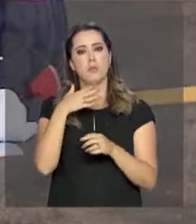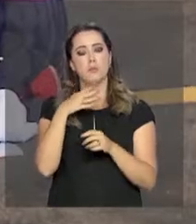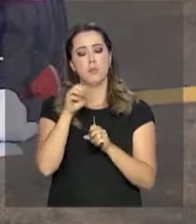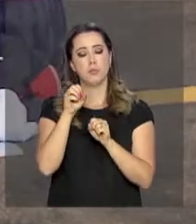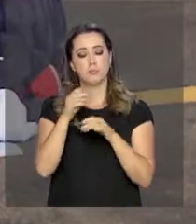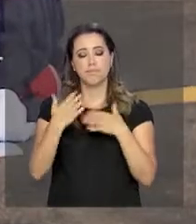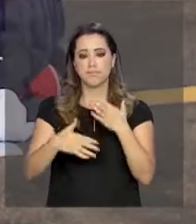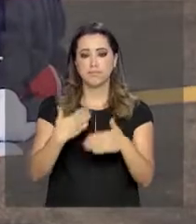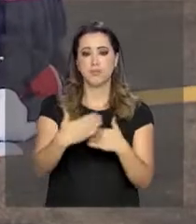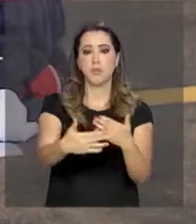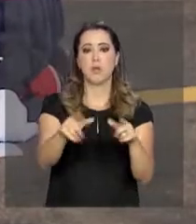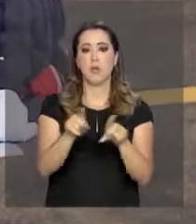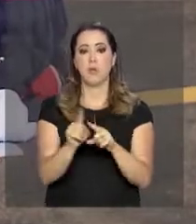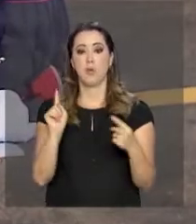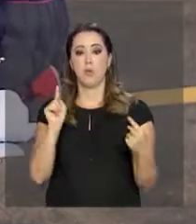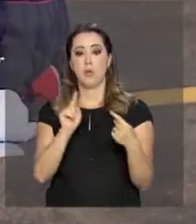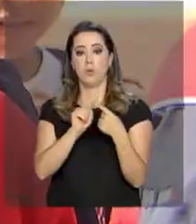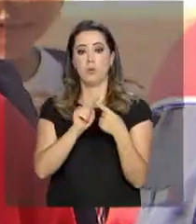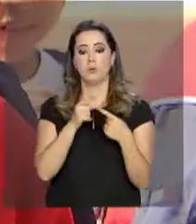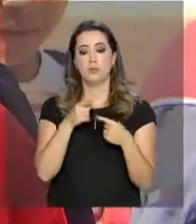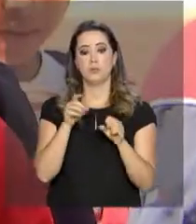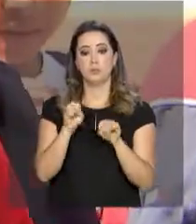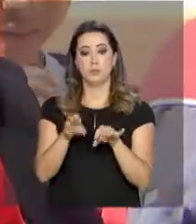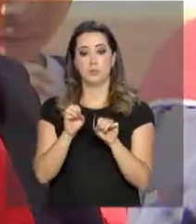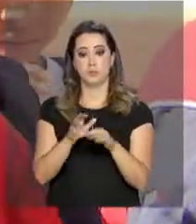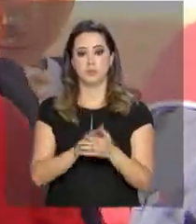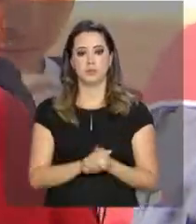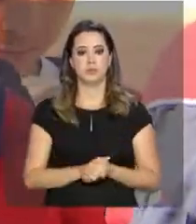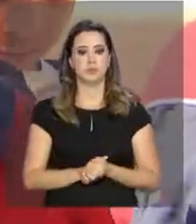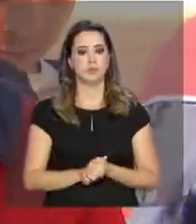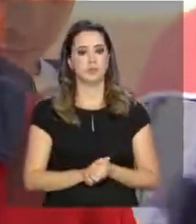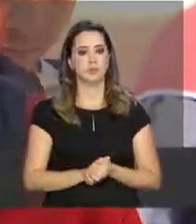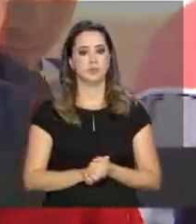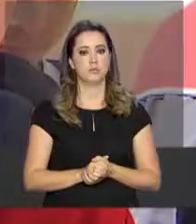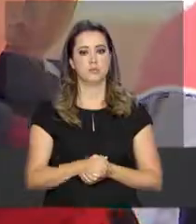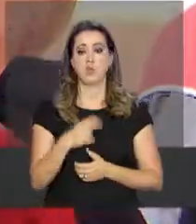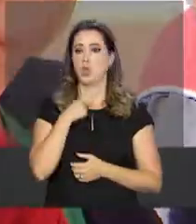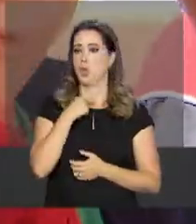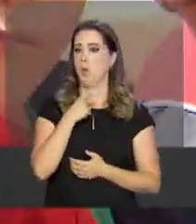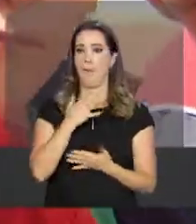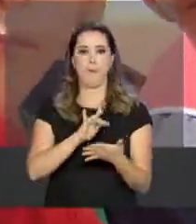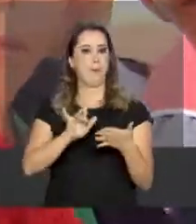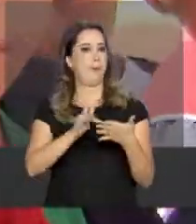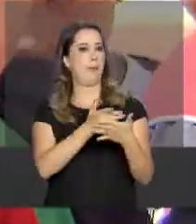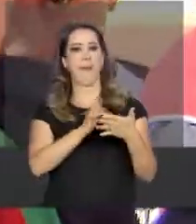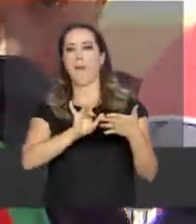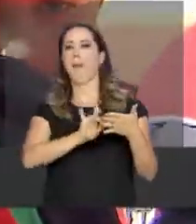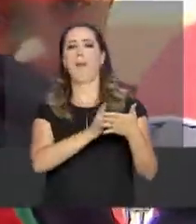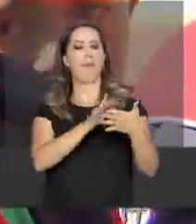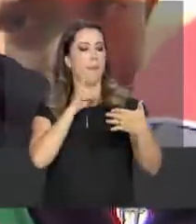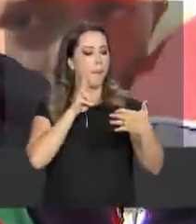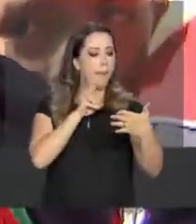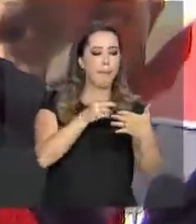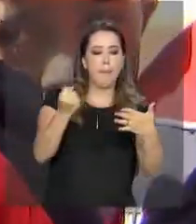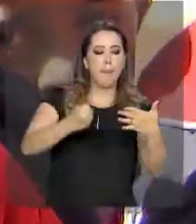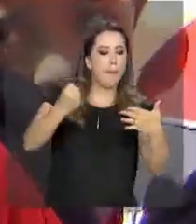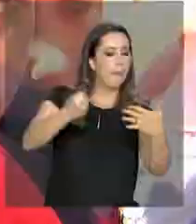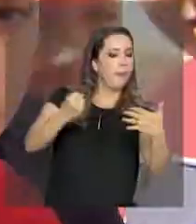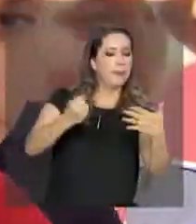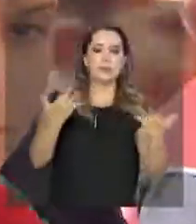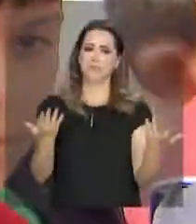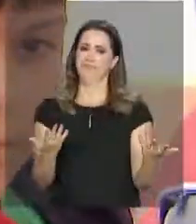transitolândia no distrito federal não pode ver o seu lar e na mesmo tempo de dirigir